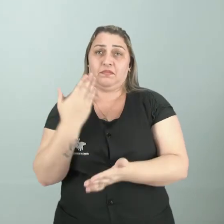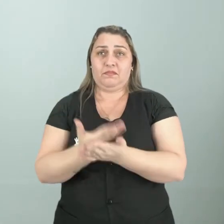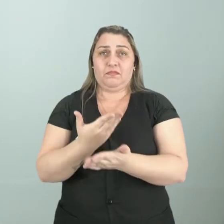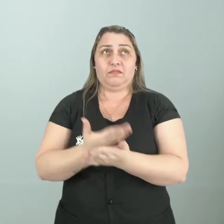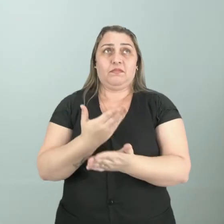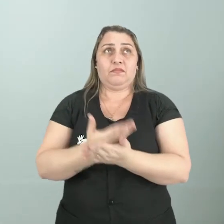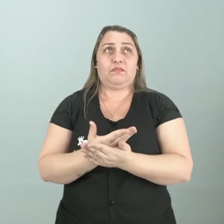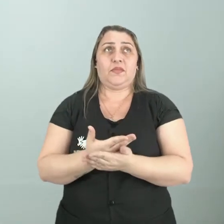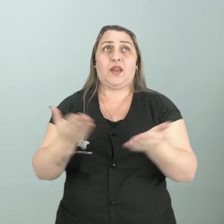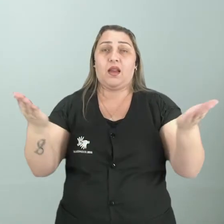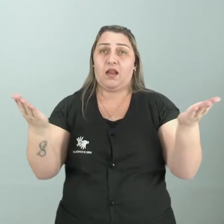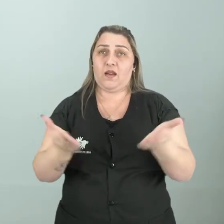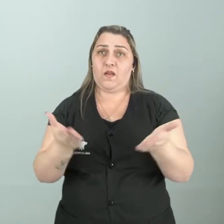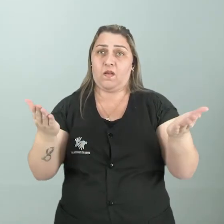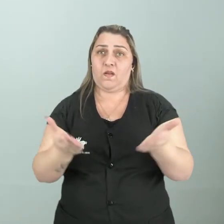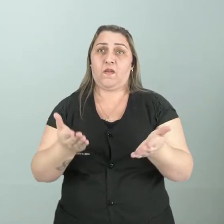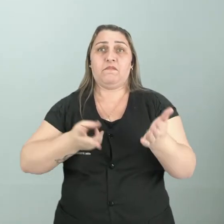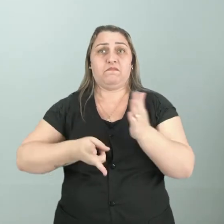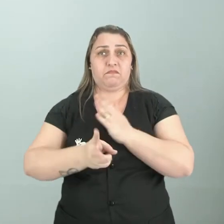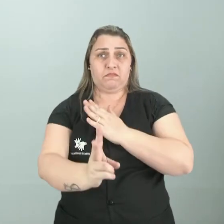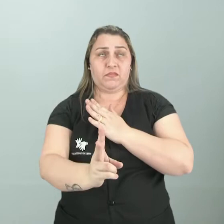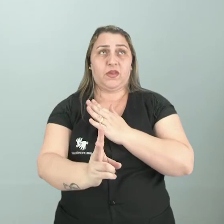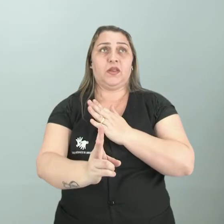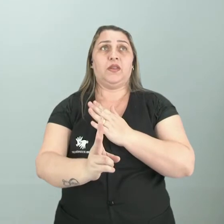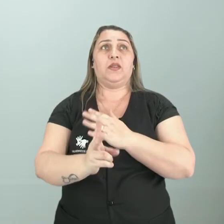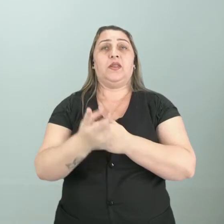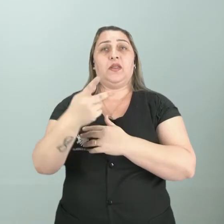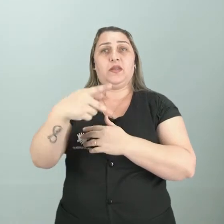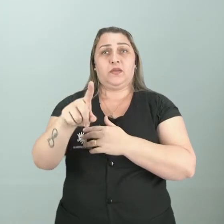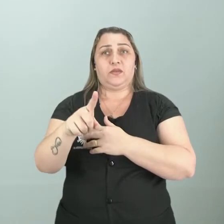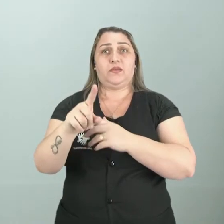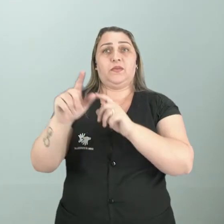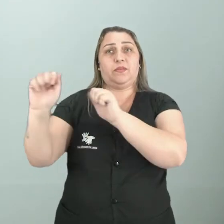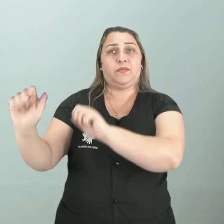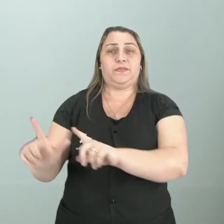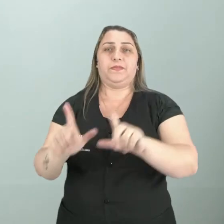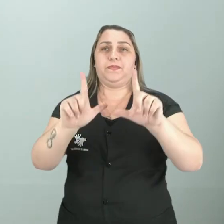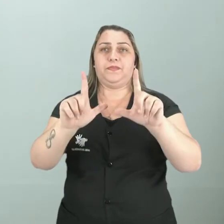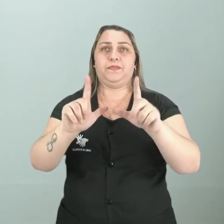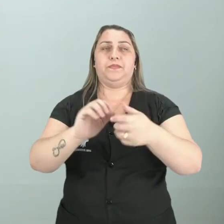aula? Agora eu quero que você acompanhe aí na sua telinha.